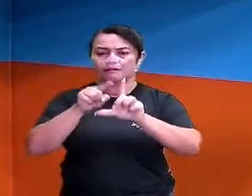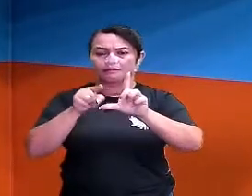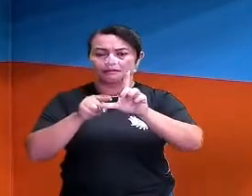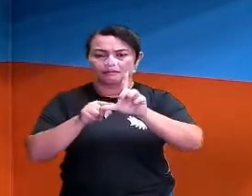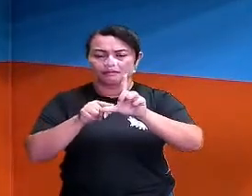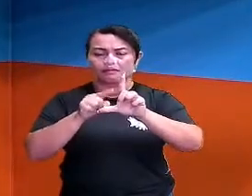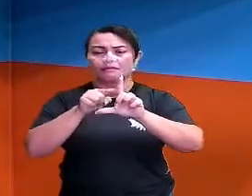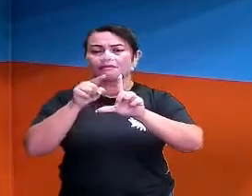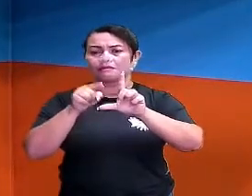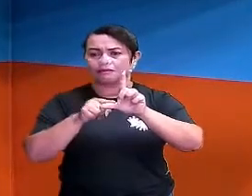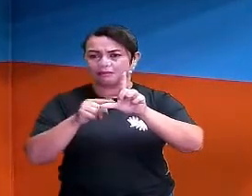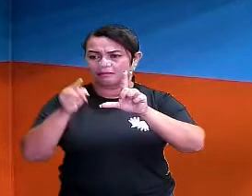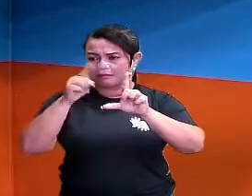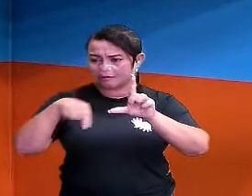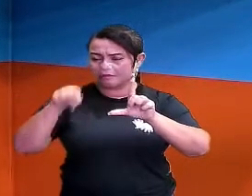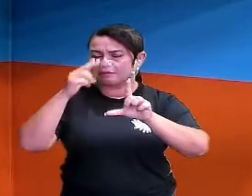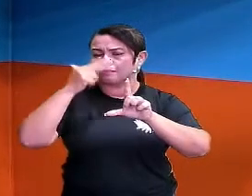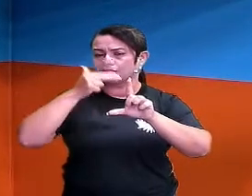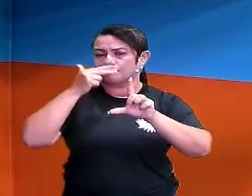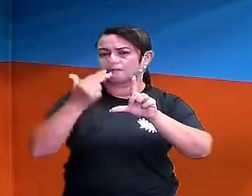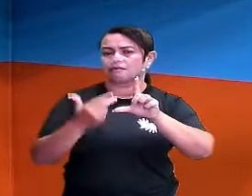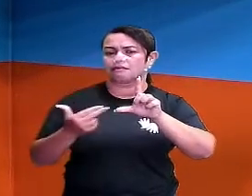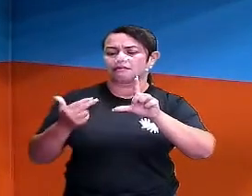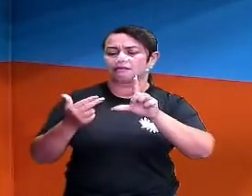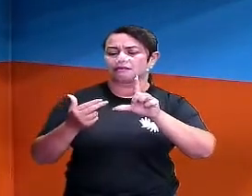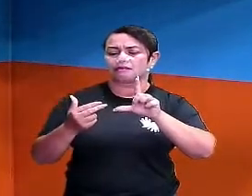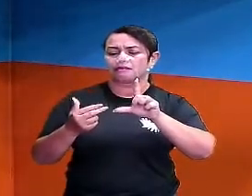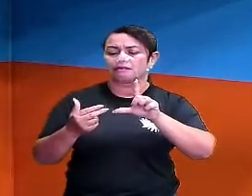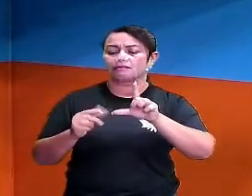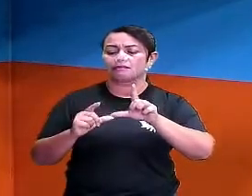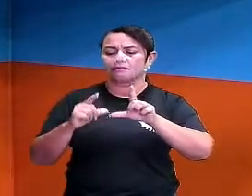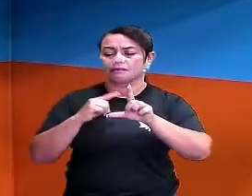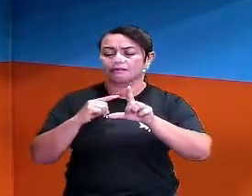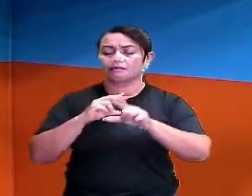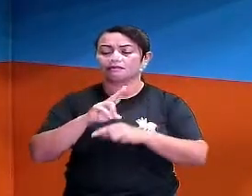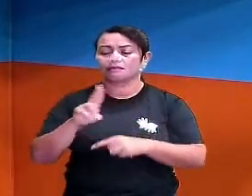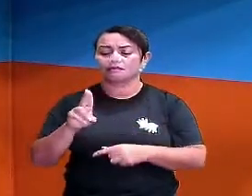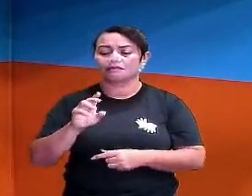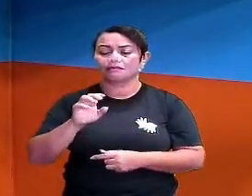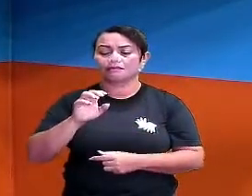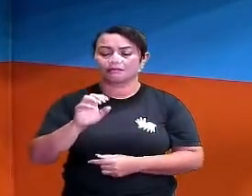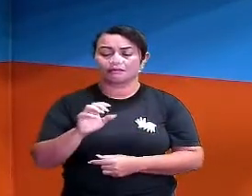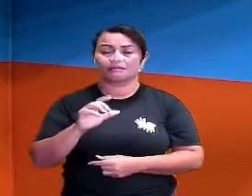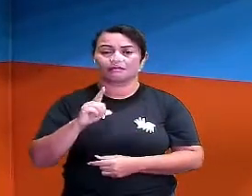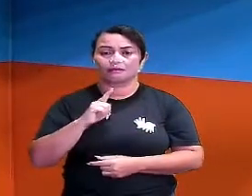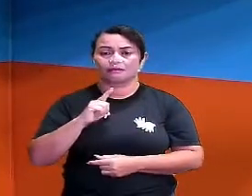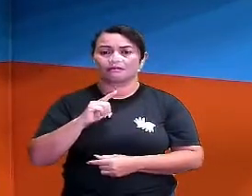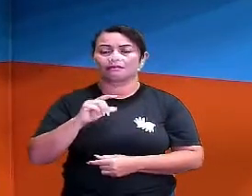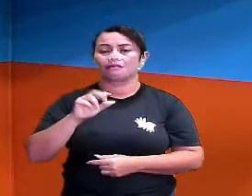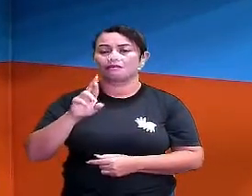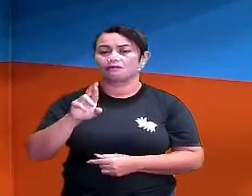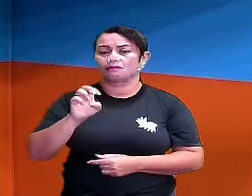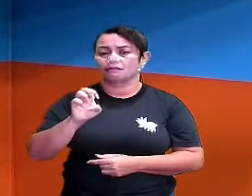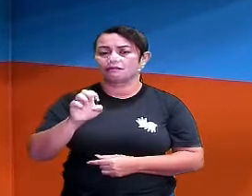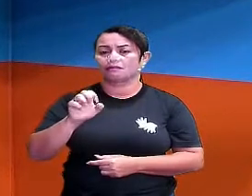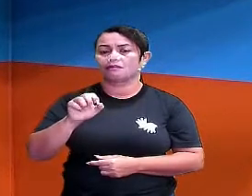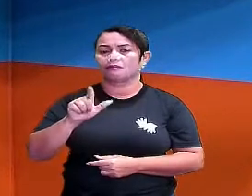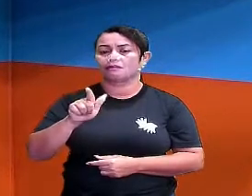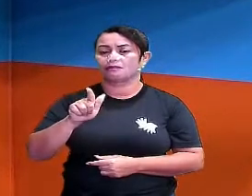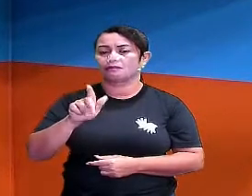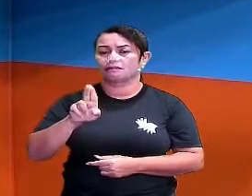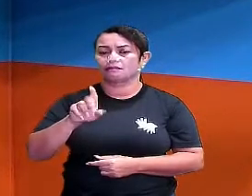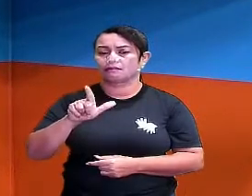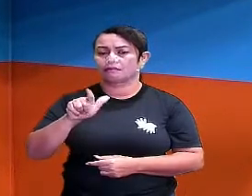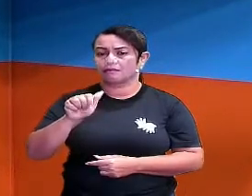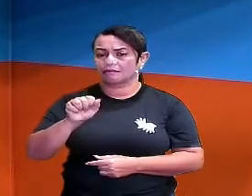mesmas medidas em referência aos ângulos. Então, eu posso chamar ele de polígono regular, tá? Então,